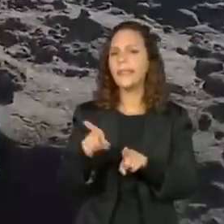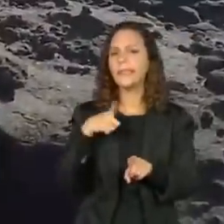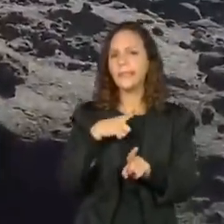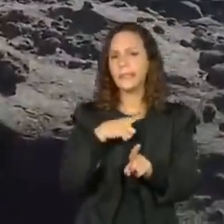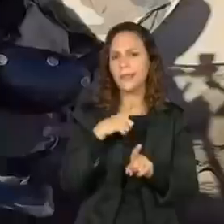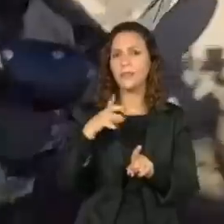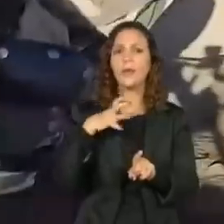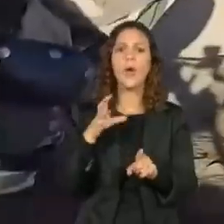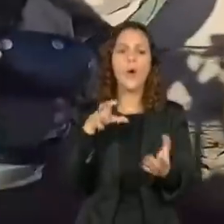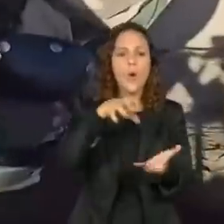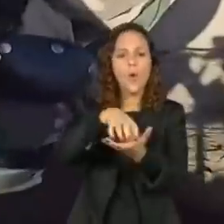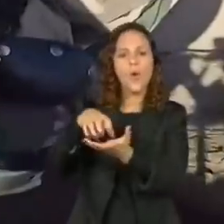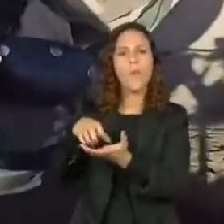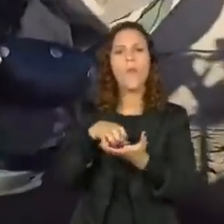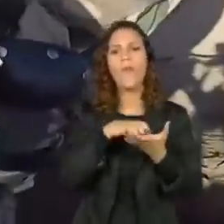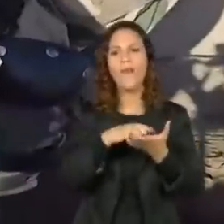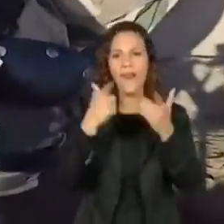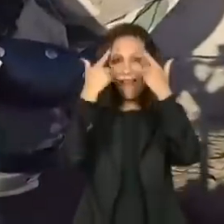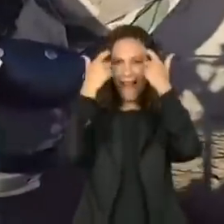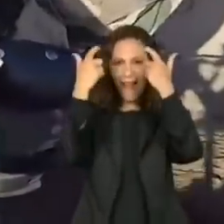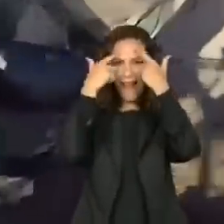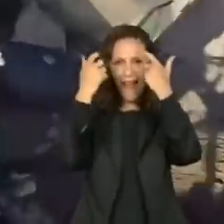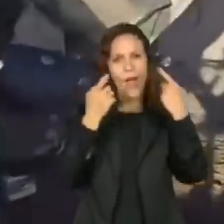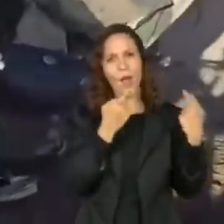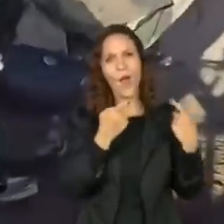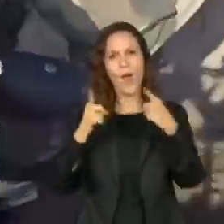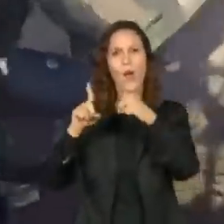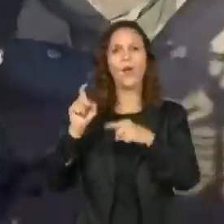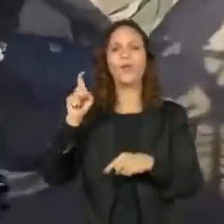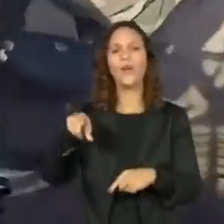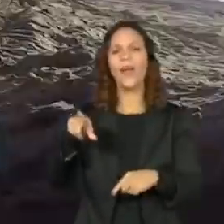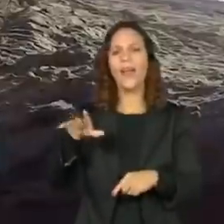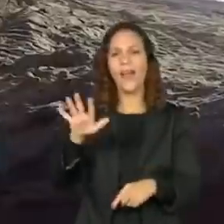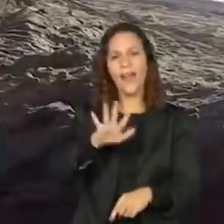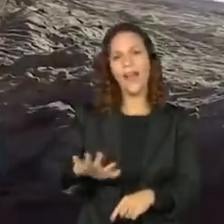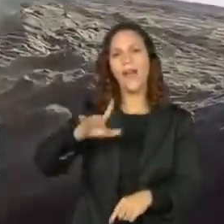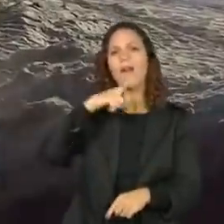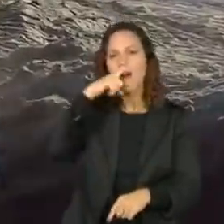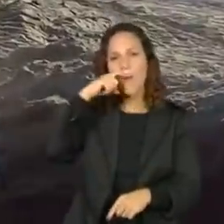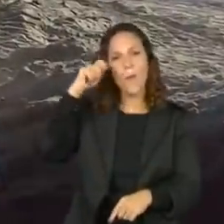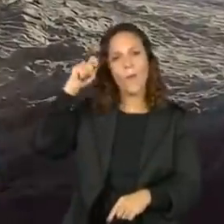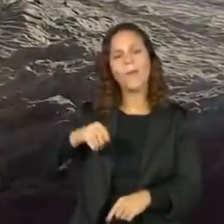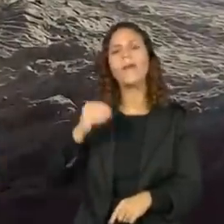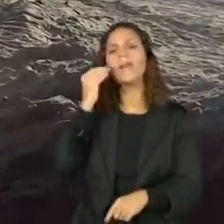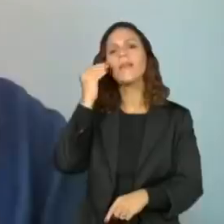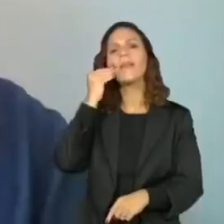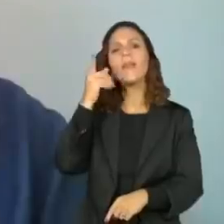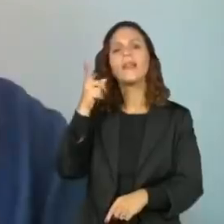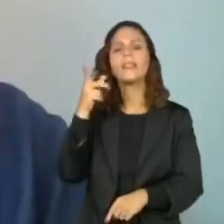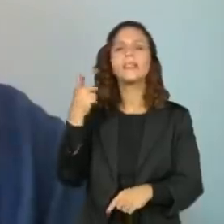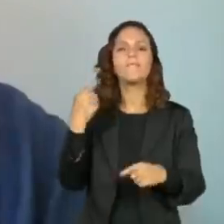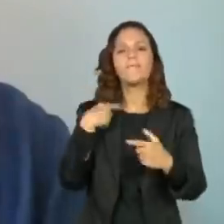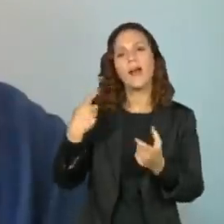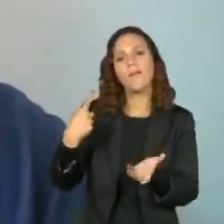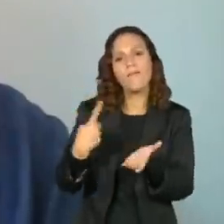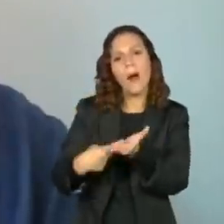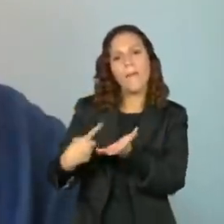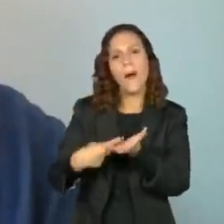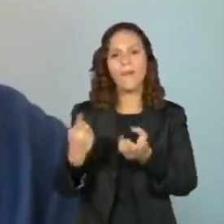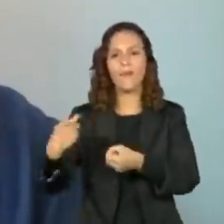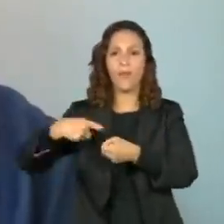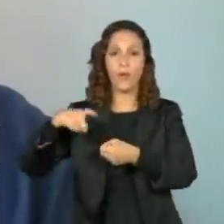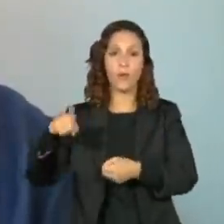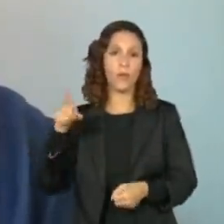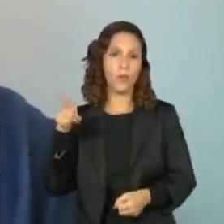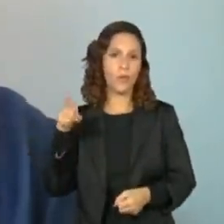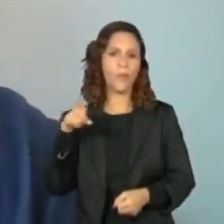os movimentos separatistas no leste da Ucrânia, que também tinham esse elemento de serem pró-russos e rejeitarem o nacionalismo ucraniano. Que nesse